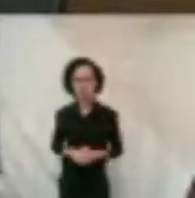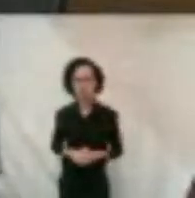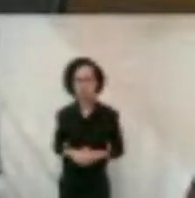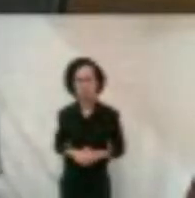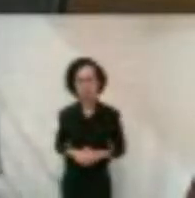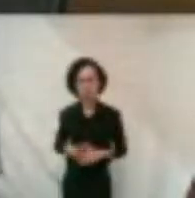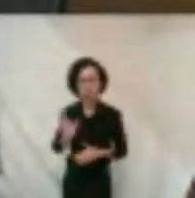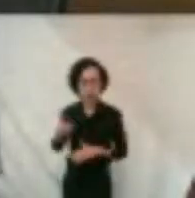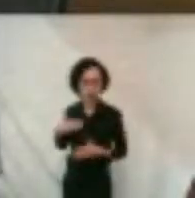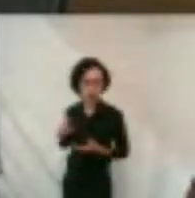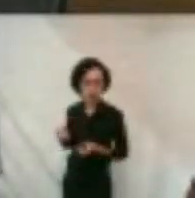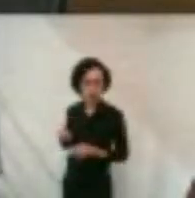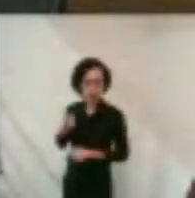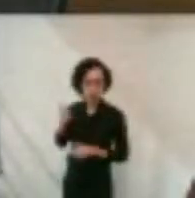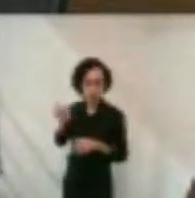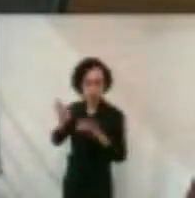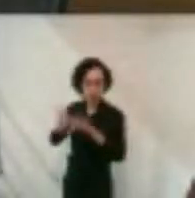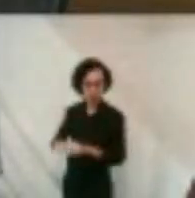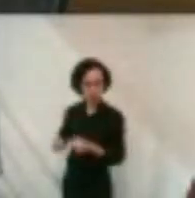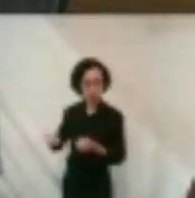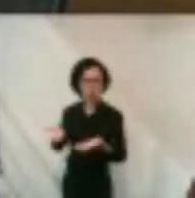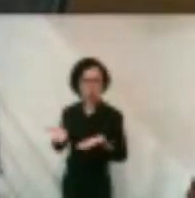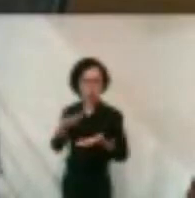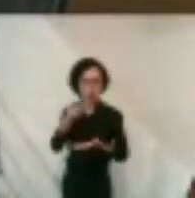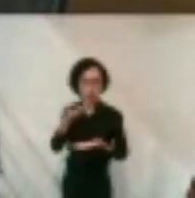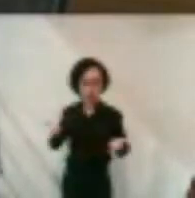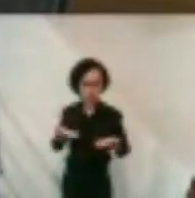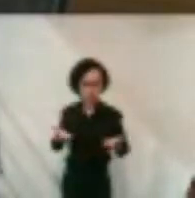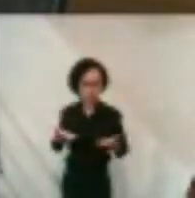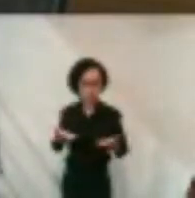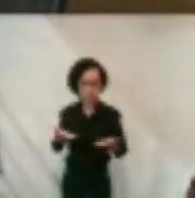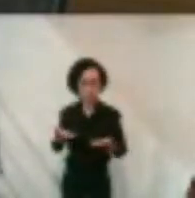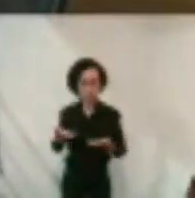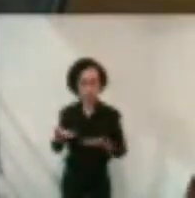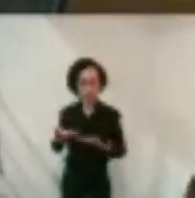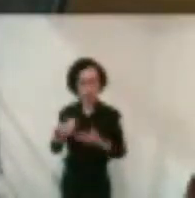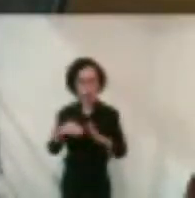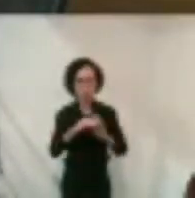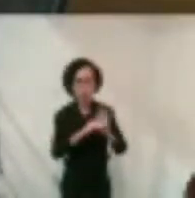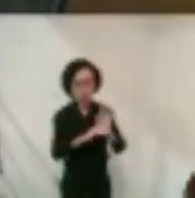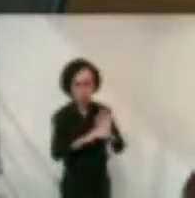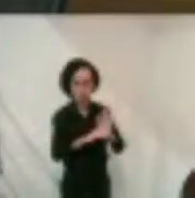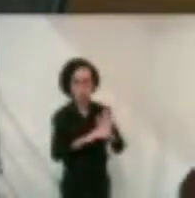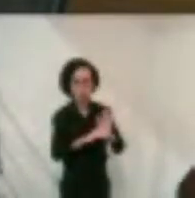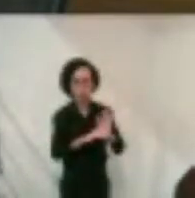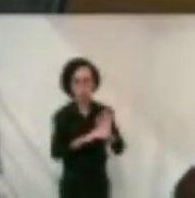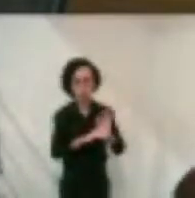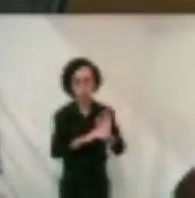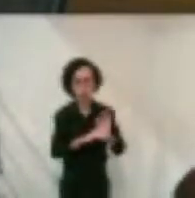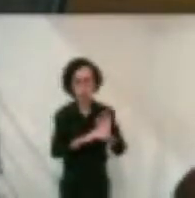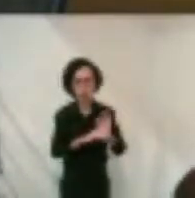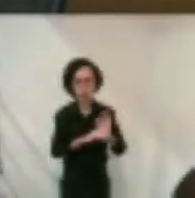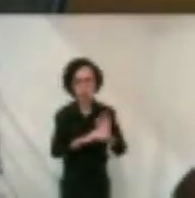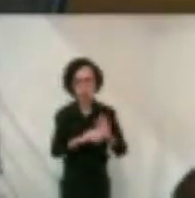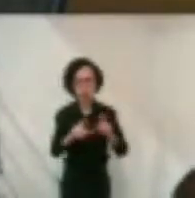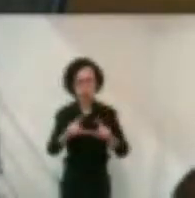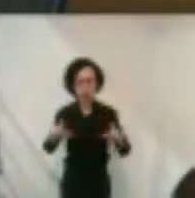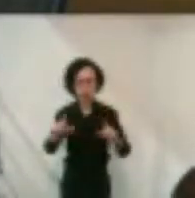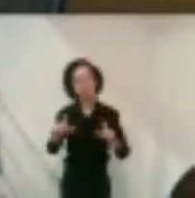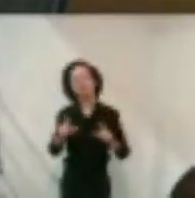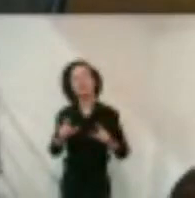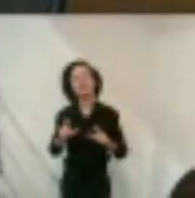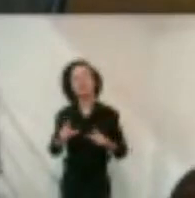estou finalizando, mas então quero falar agora do protocolo de intenções para formalizar